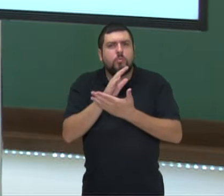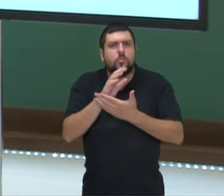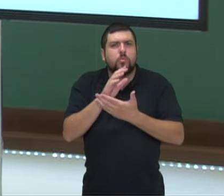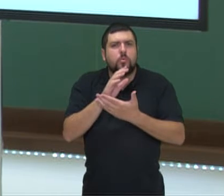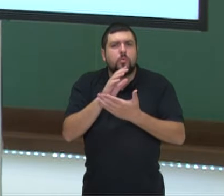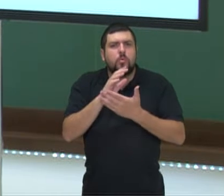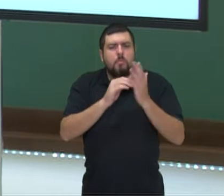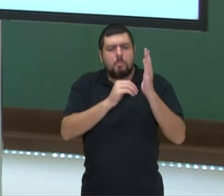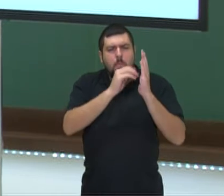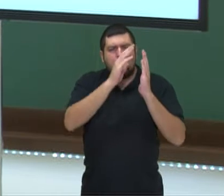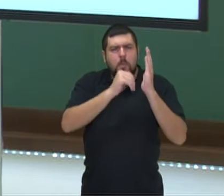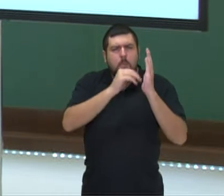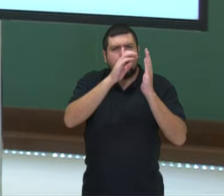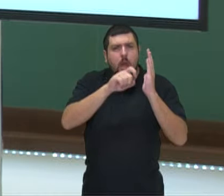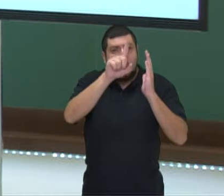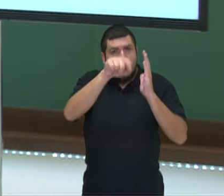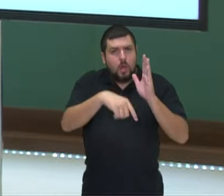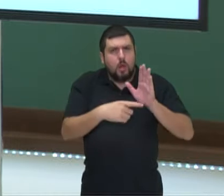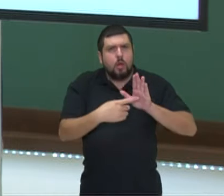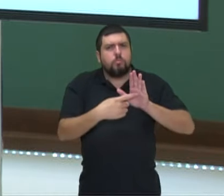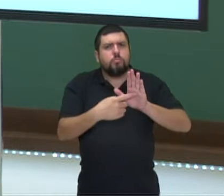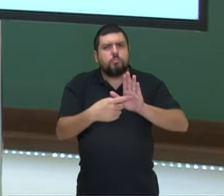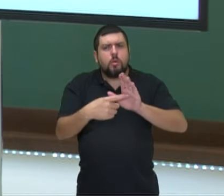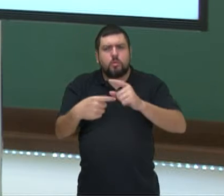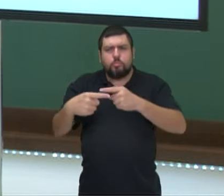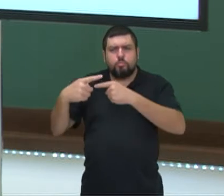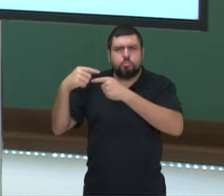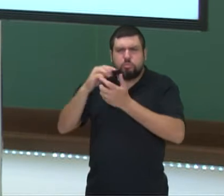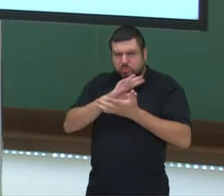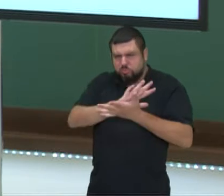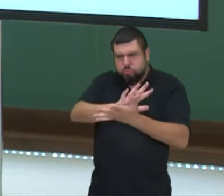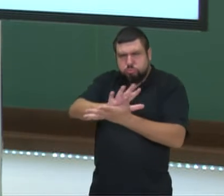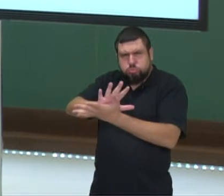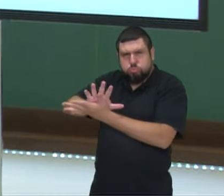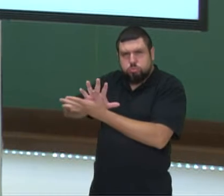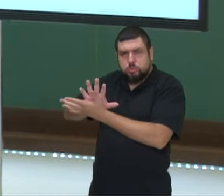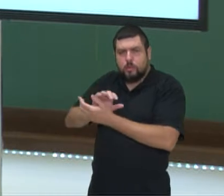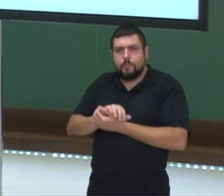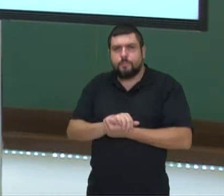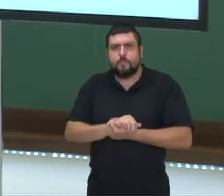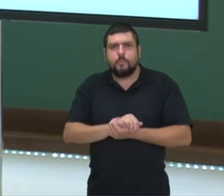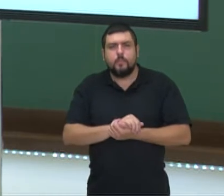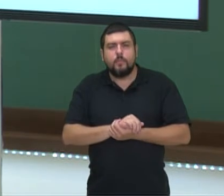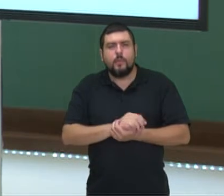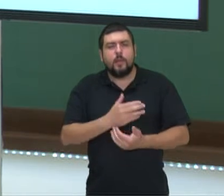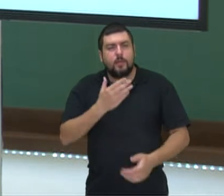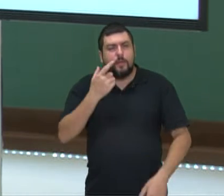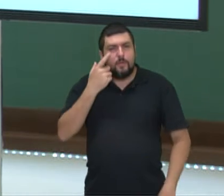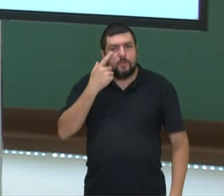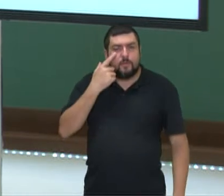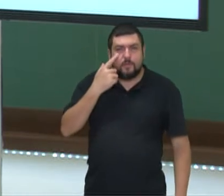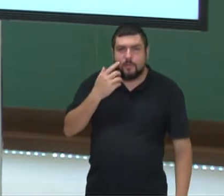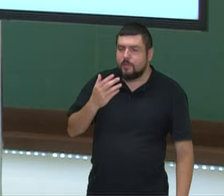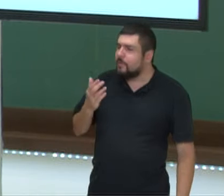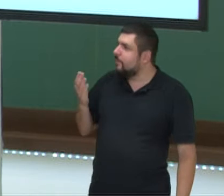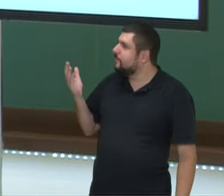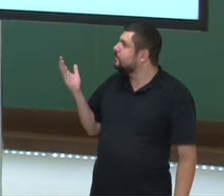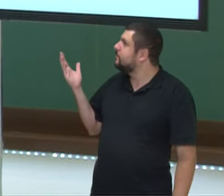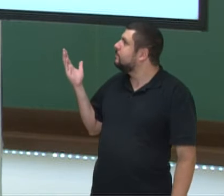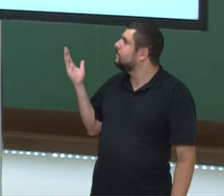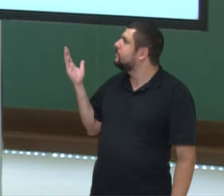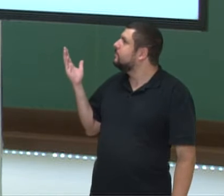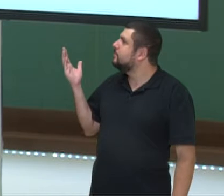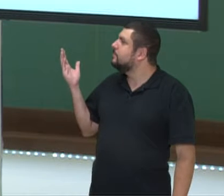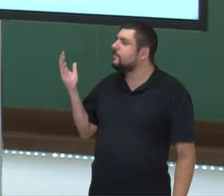que aconteceram. Aqui eu trago, né, essa obra-prima do Leonardo da Vinci, que é a Mona Lisa, né, talvez aí o quadro